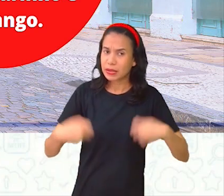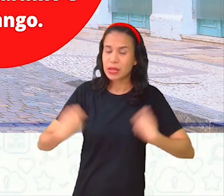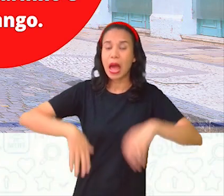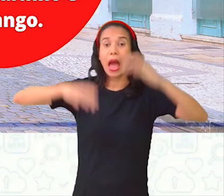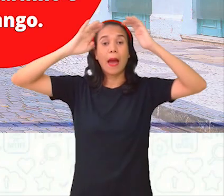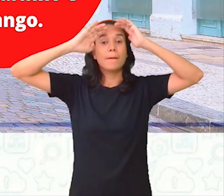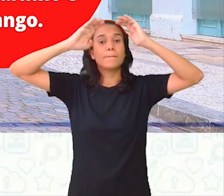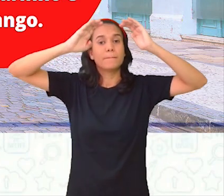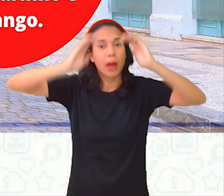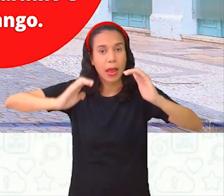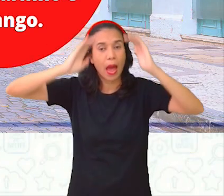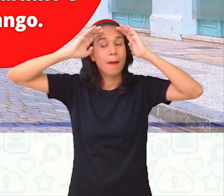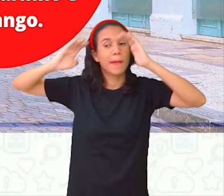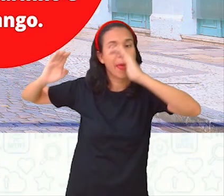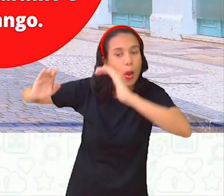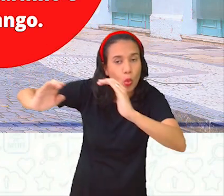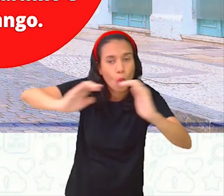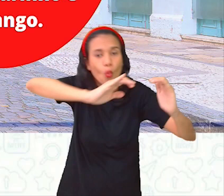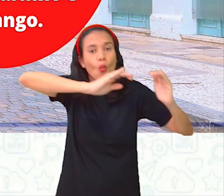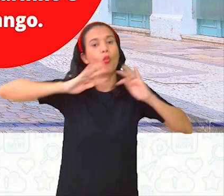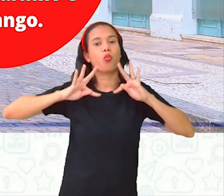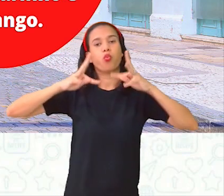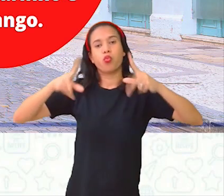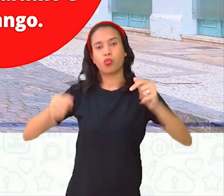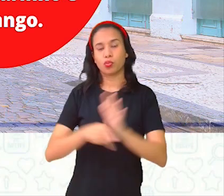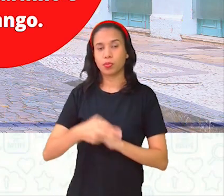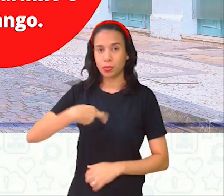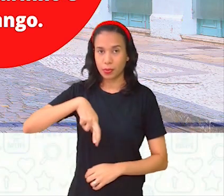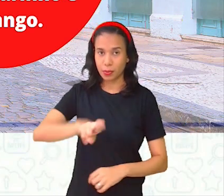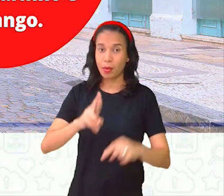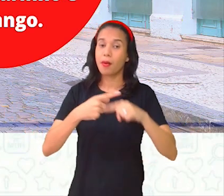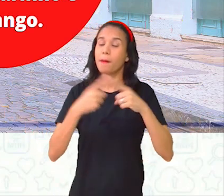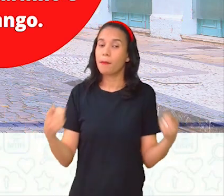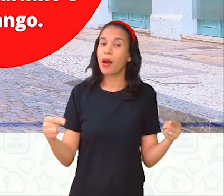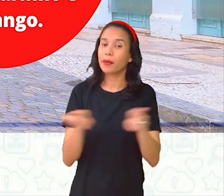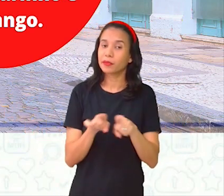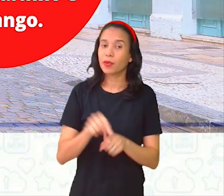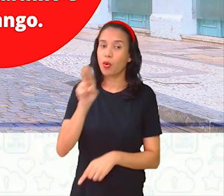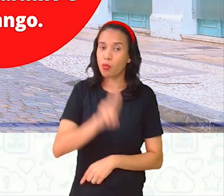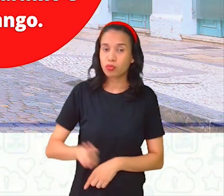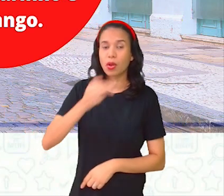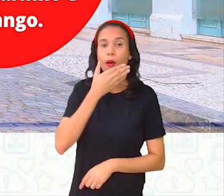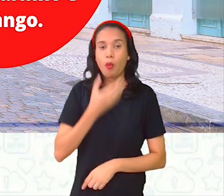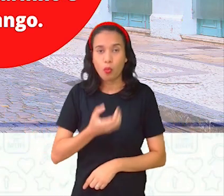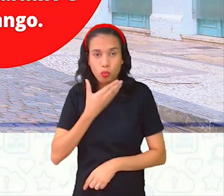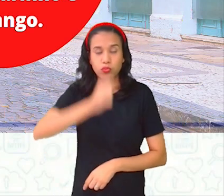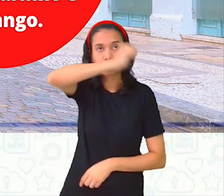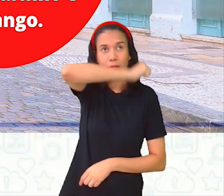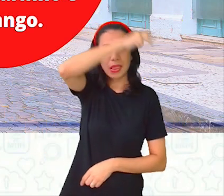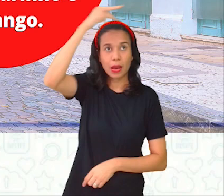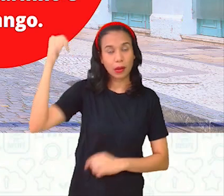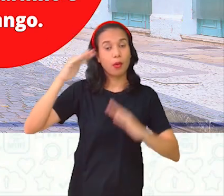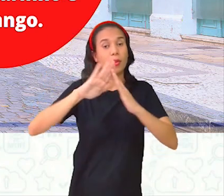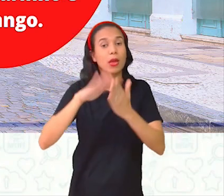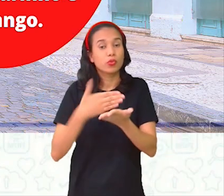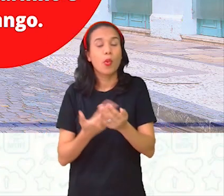respeitar todas as religiões, tá bom? Mas a gente trata da questão do Natal na escola